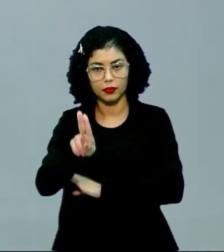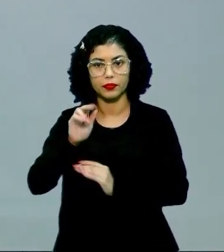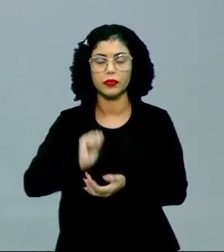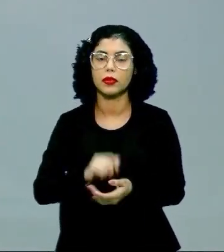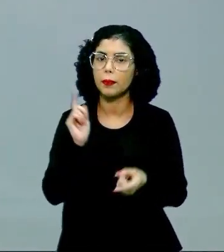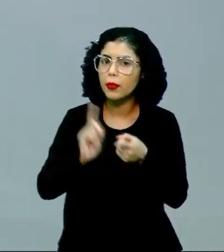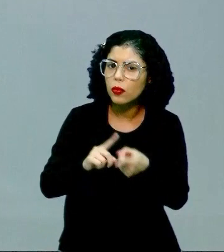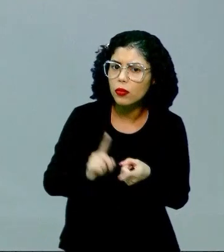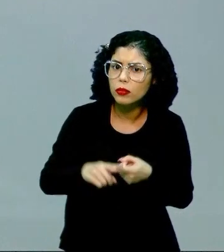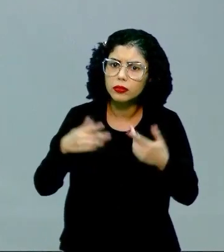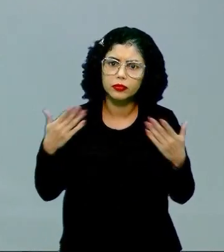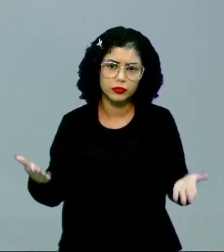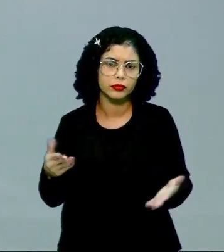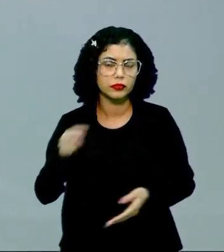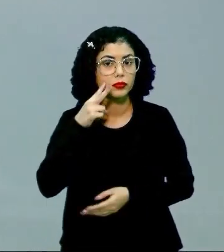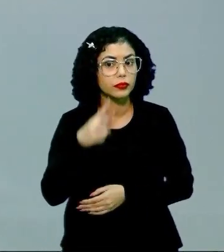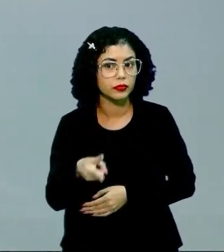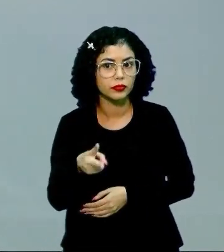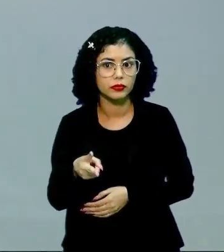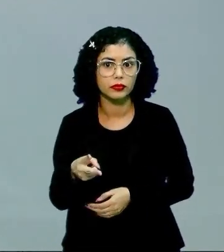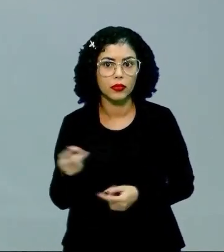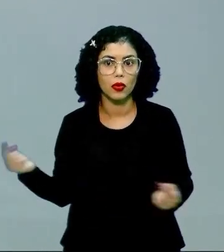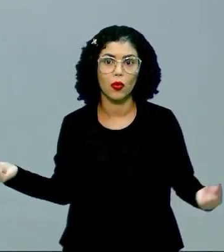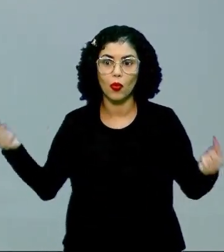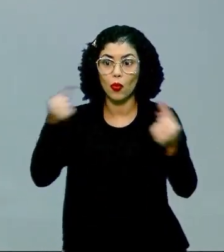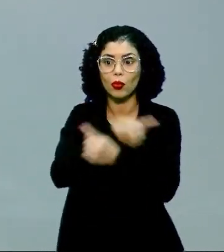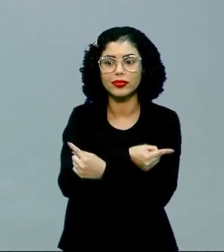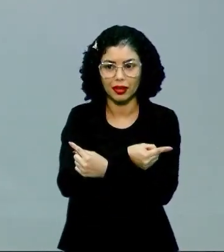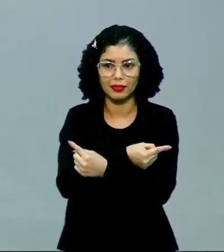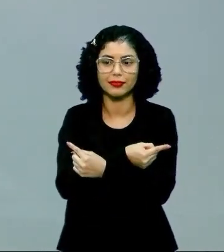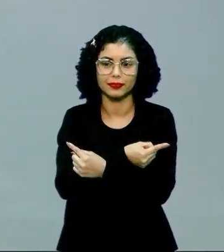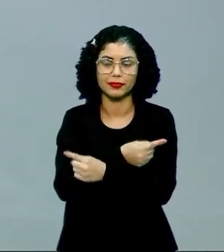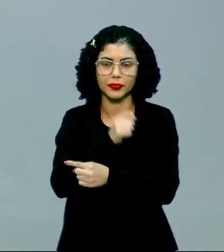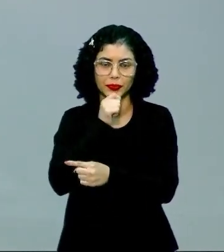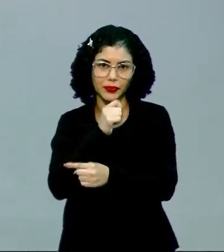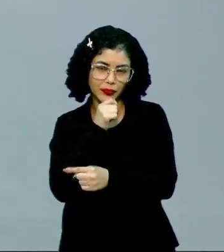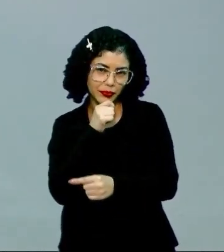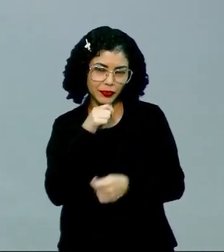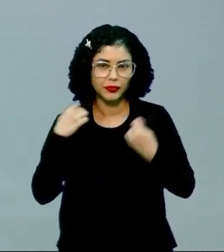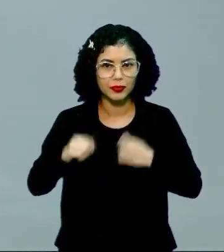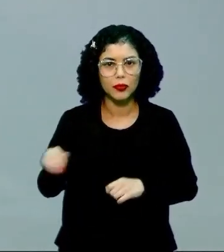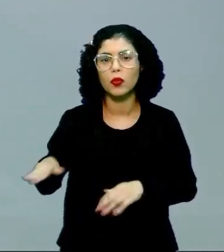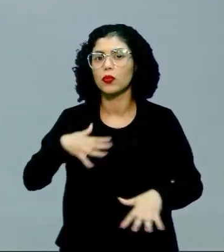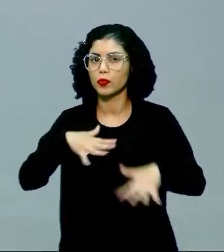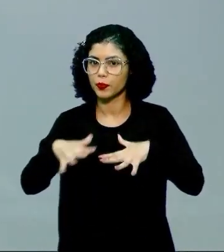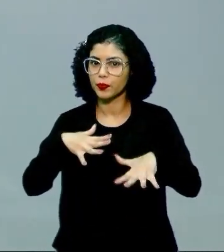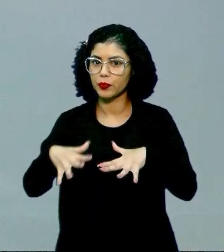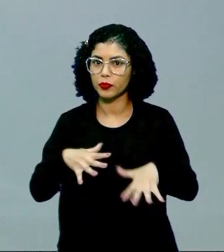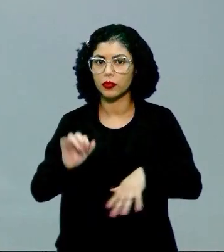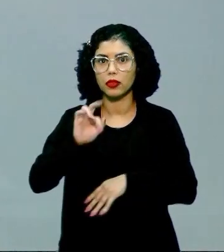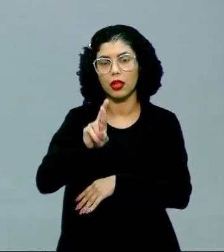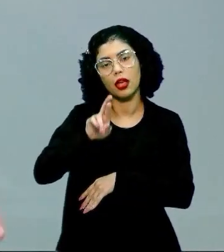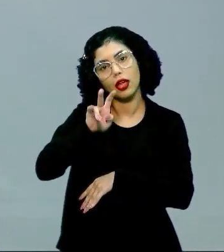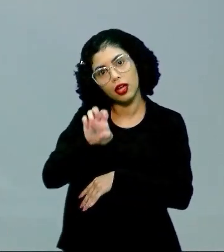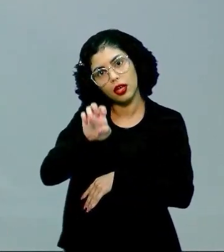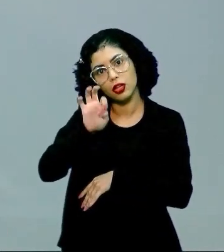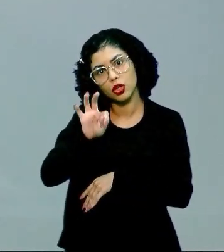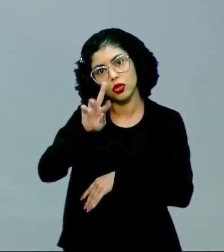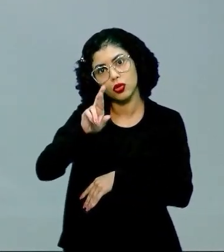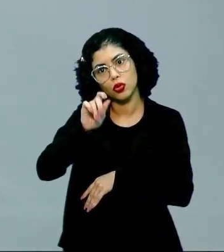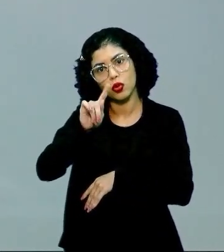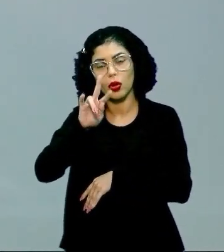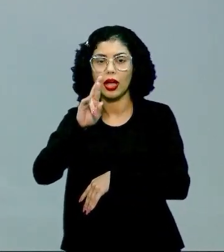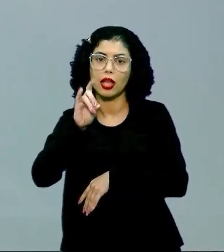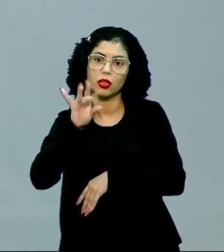que isso ah você tá vindo contra trajetória ou seja isso se chama movimento retrógrado ou no caso